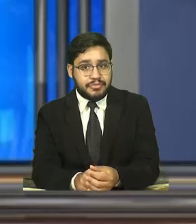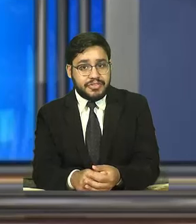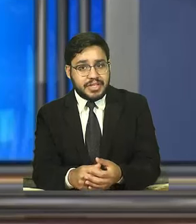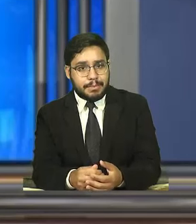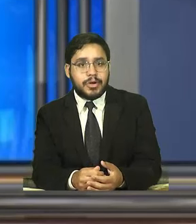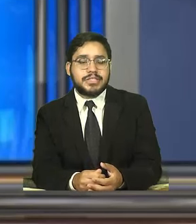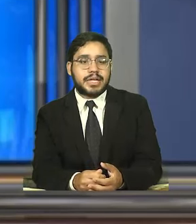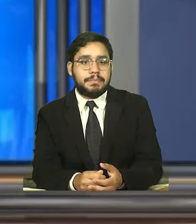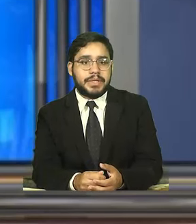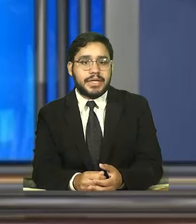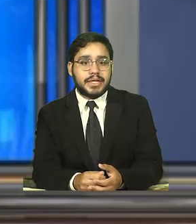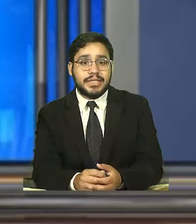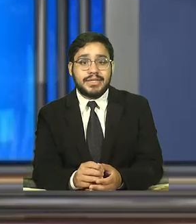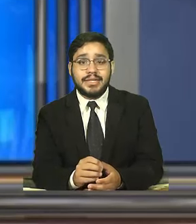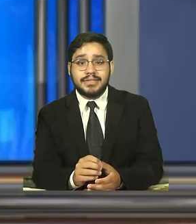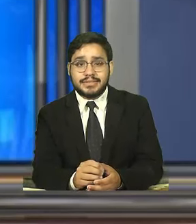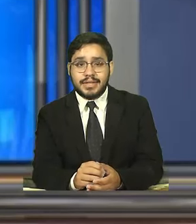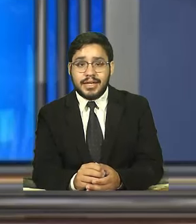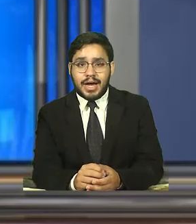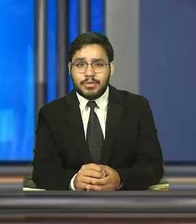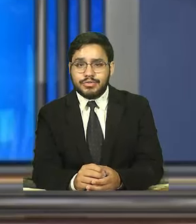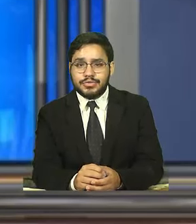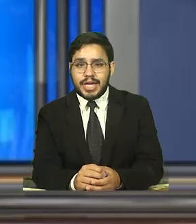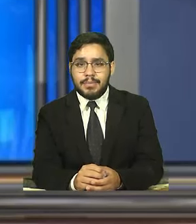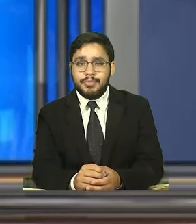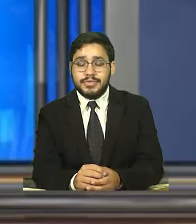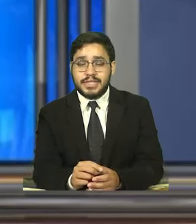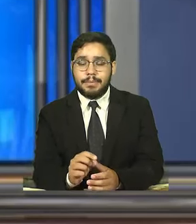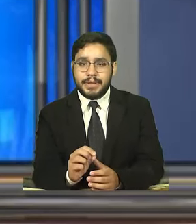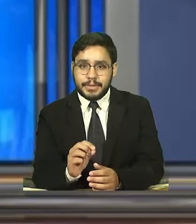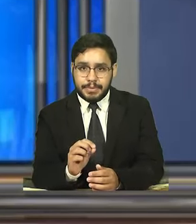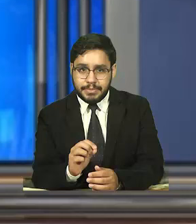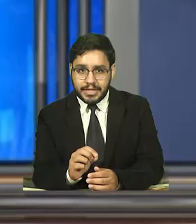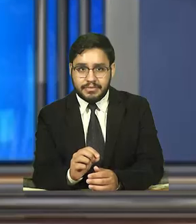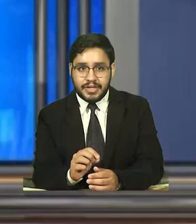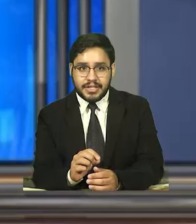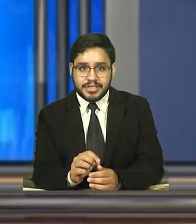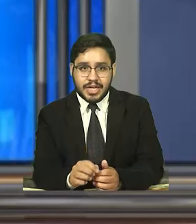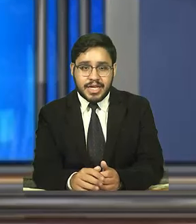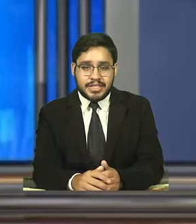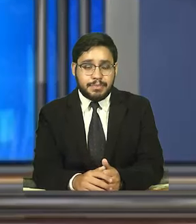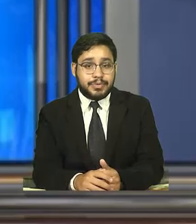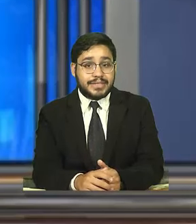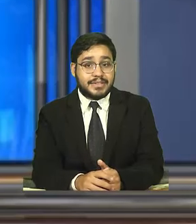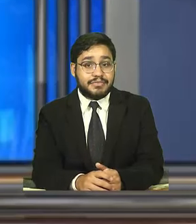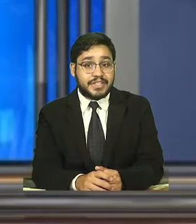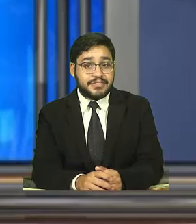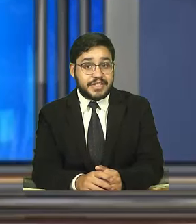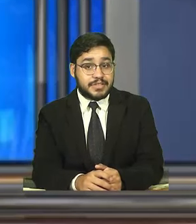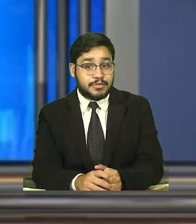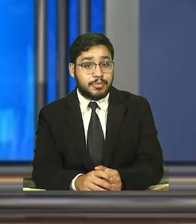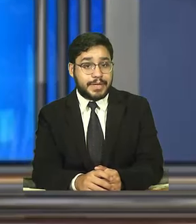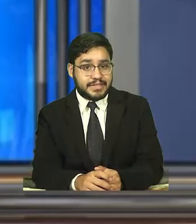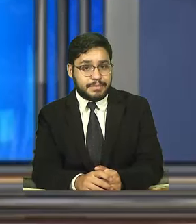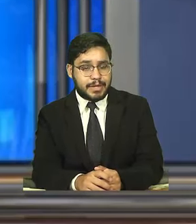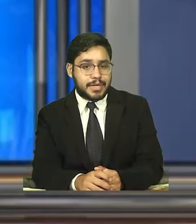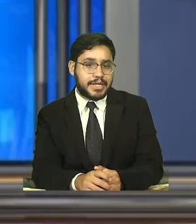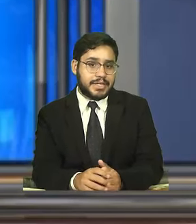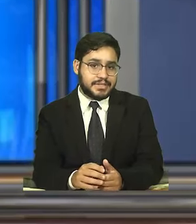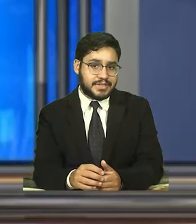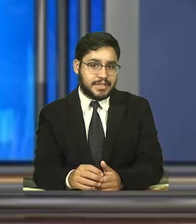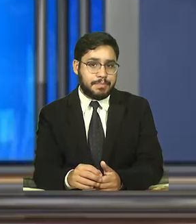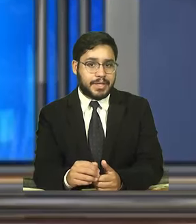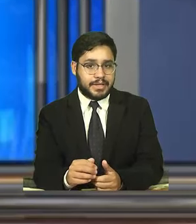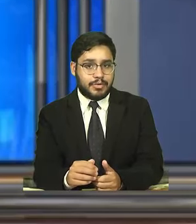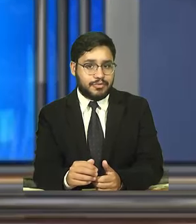começa a ouvir após terapia e dança ao escutar música pela primeira vez tripulação faz festa surpresa para